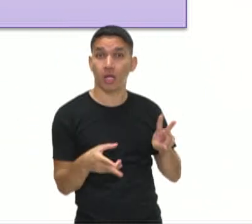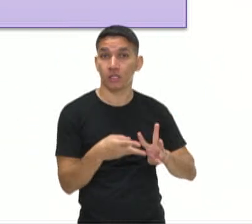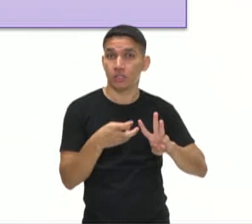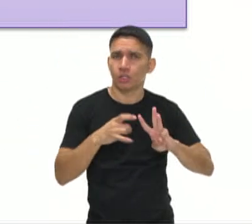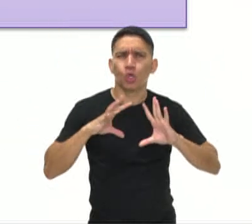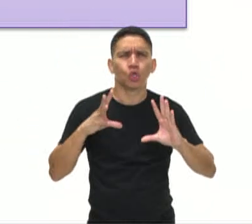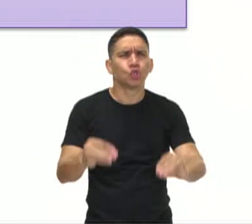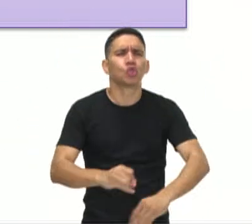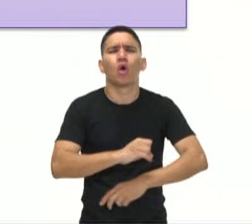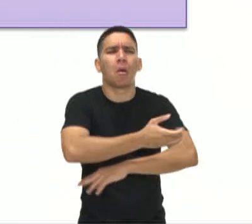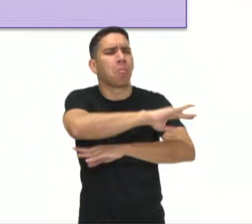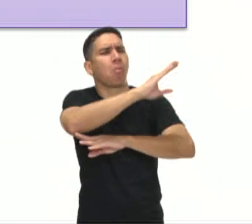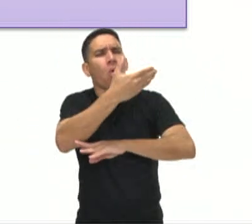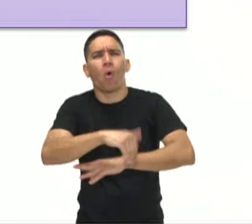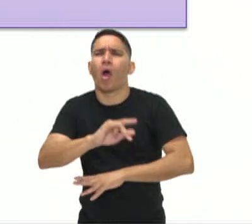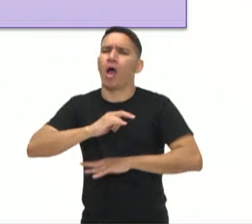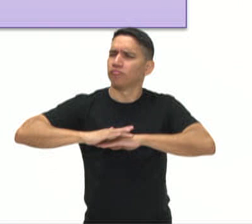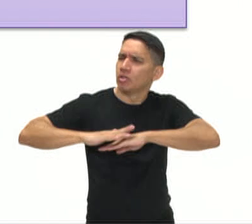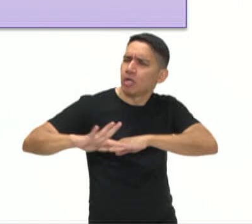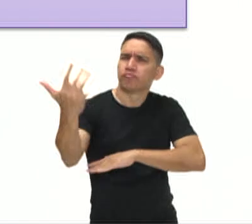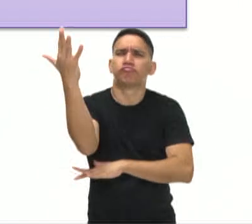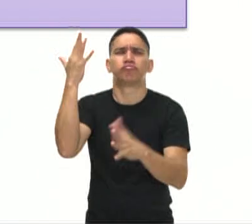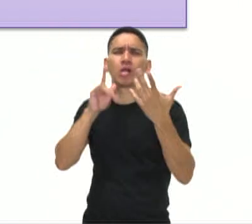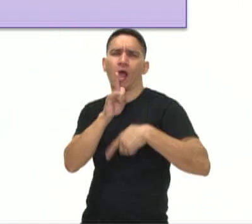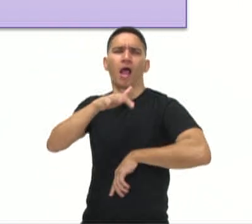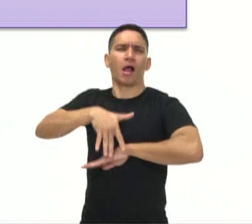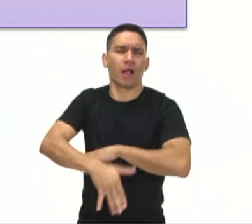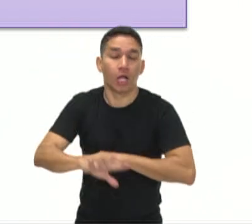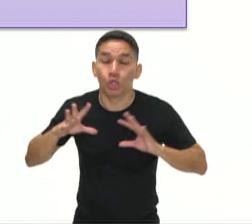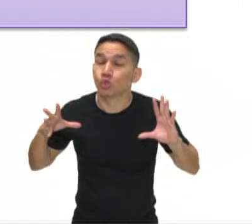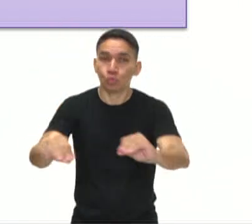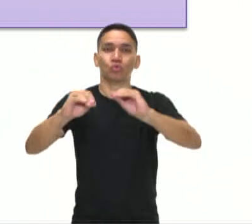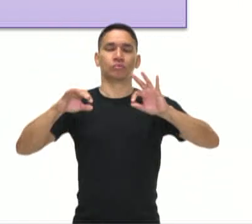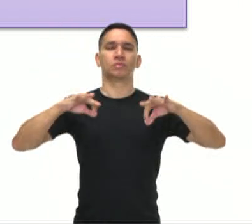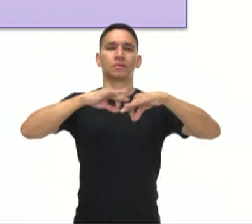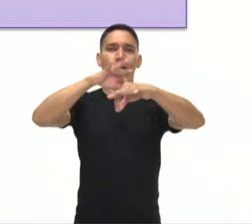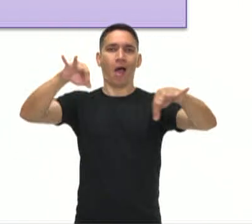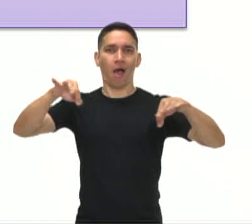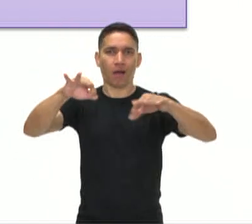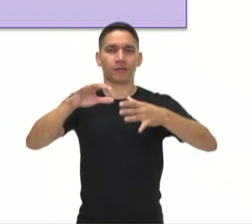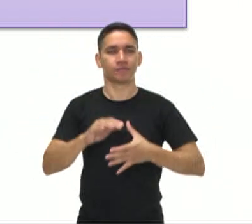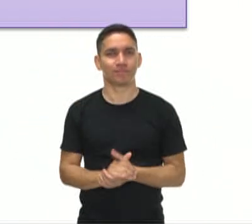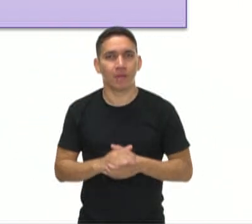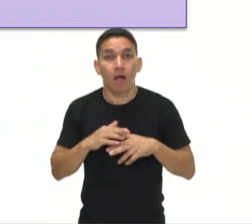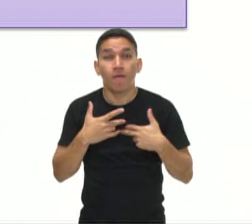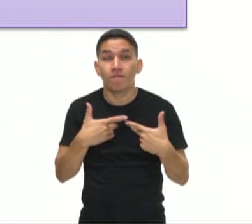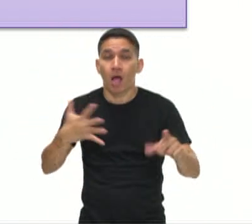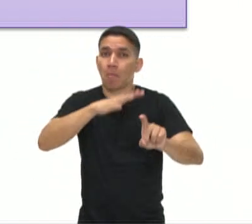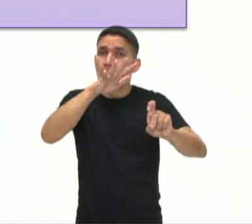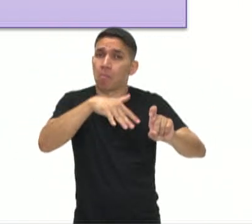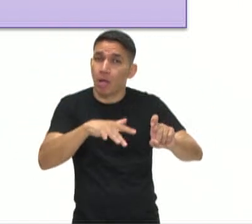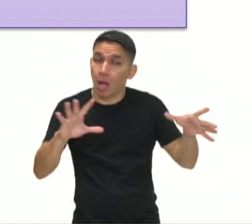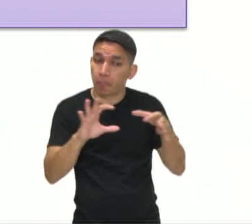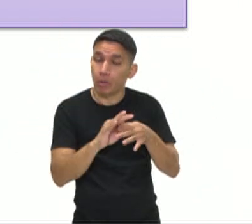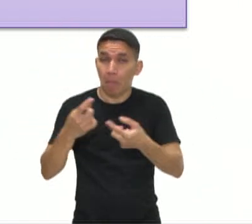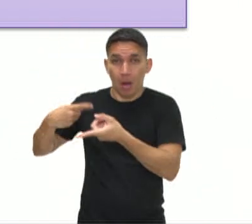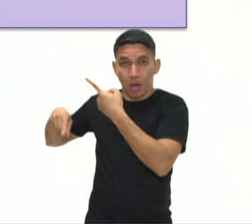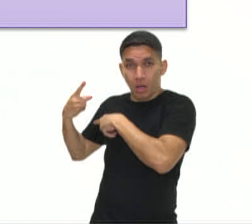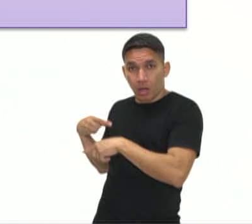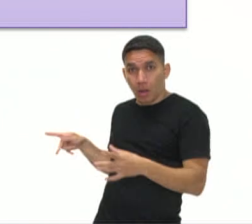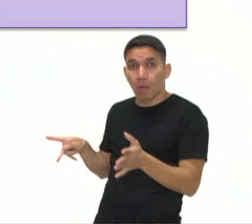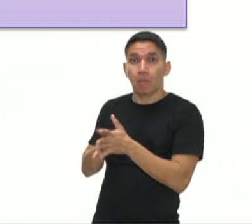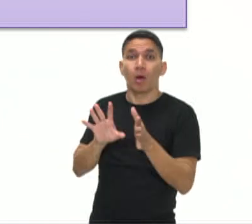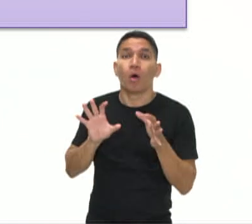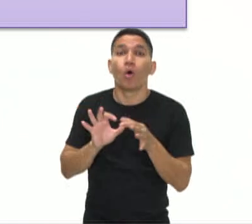montanhas, rios, cachoeiras, são todos sagrados. Muitos dos seus mitos ligados à sua ancestralidade possuem